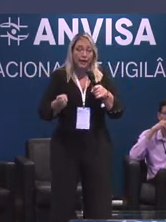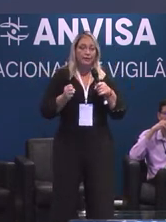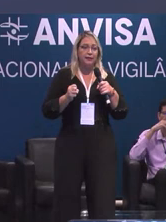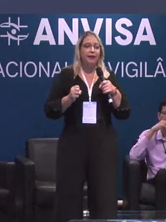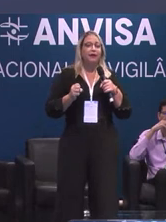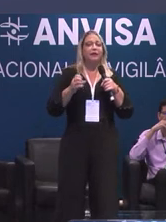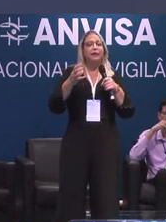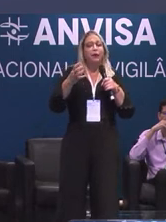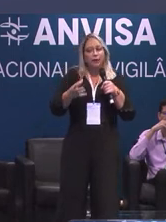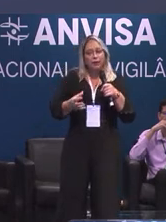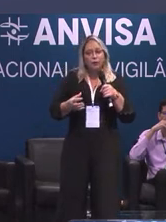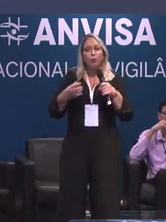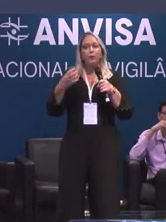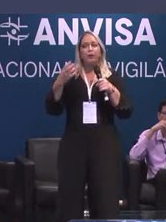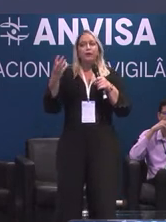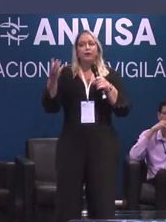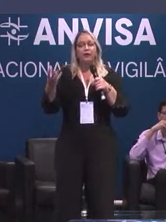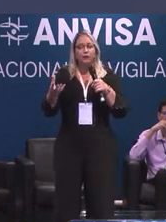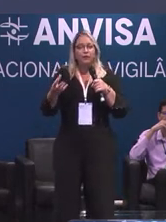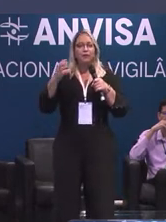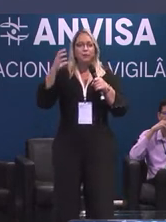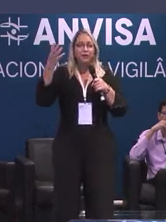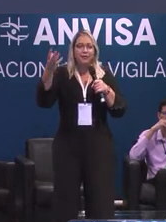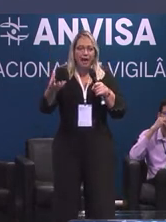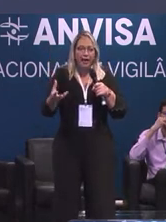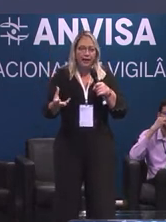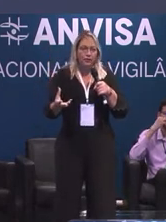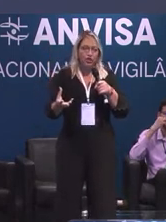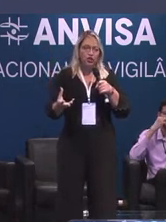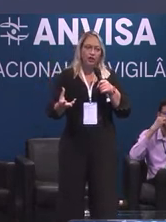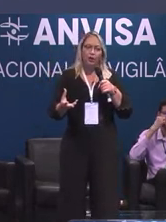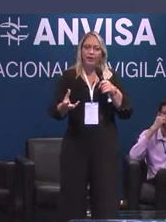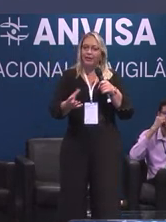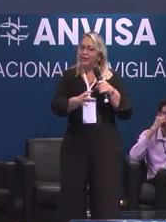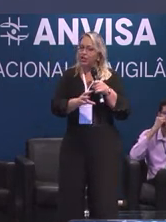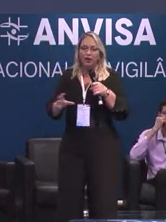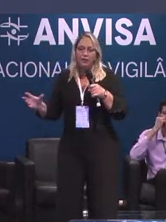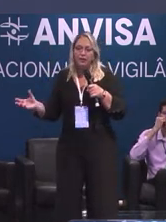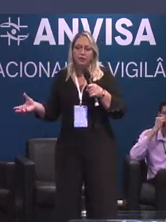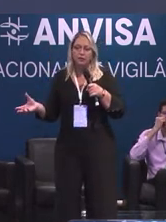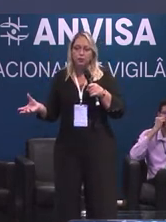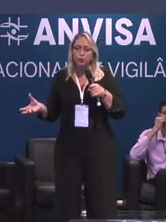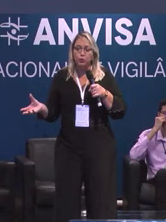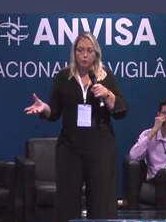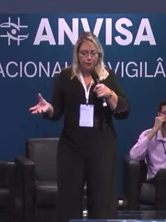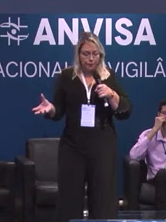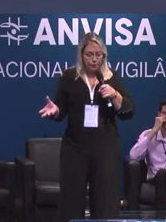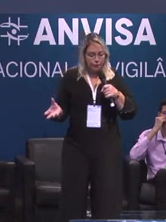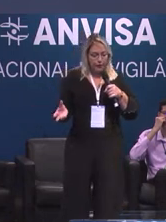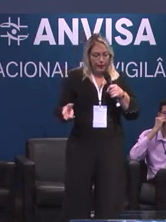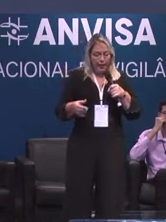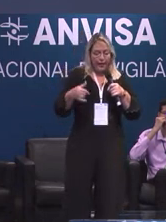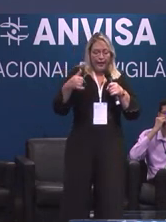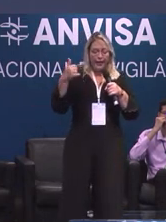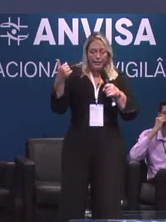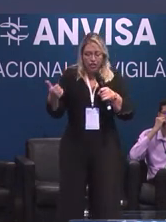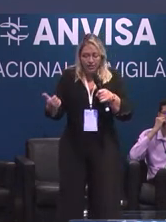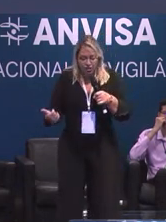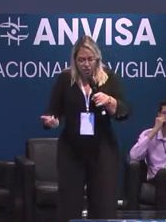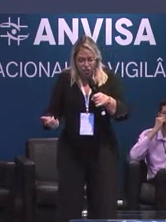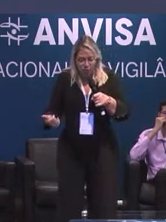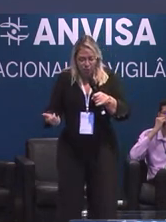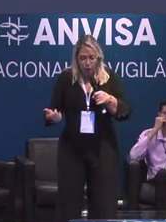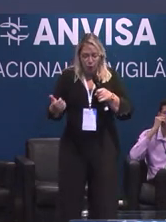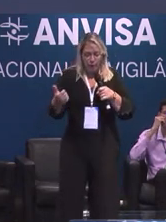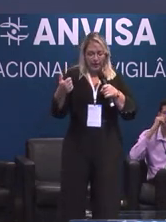prioridades. Então, a partir do momento em que vocês pensarem na gestão da qualidade, já tem que pensar nisso tudo. Inexistência de